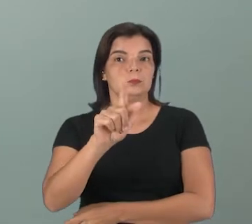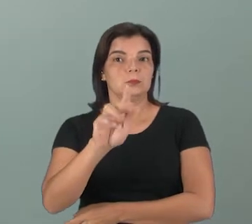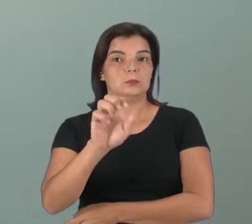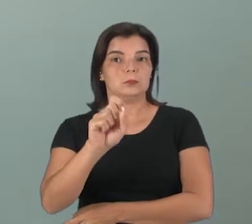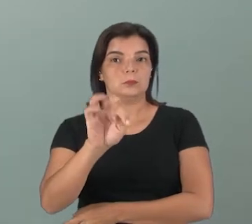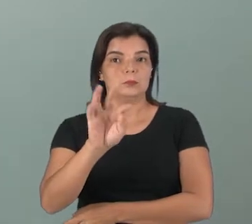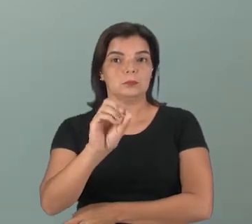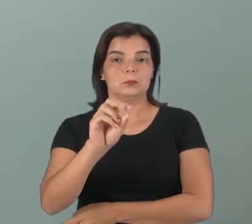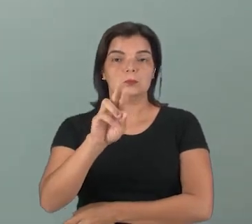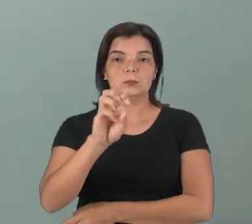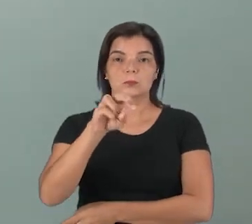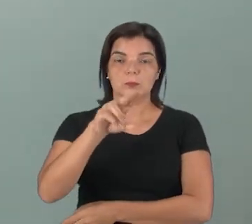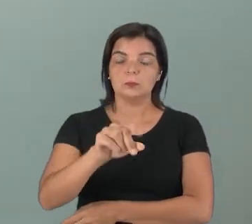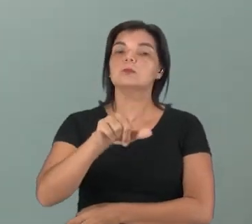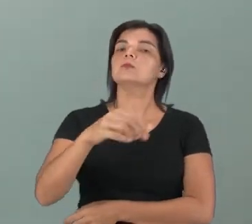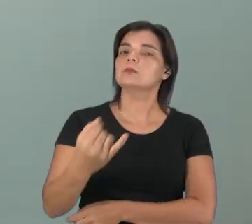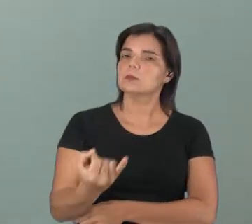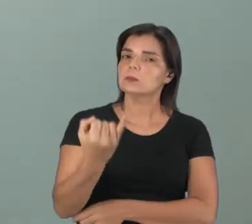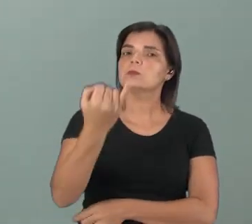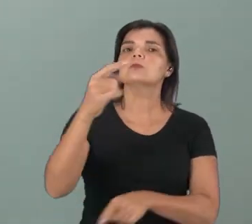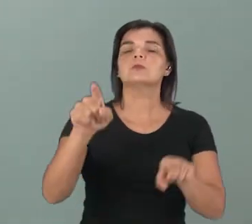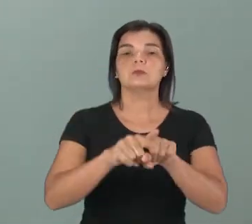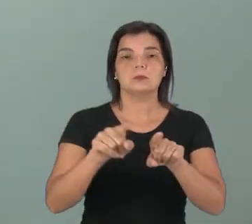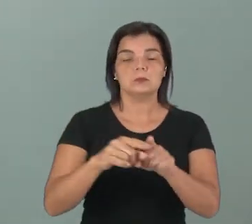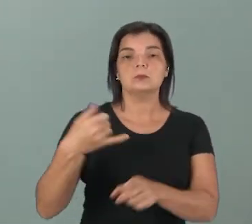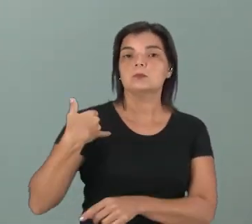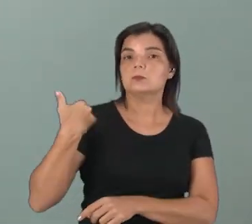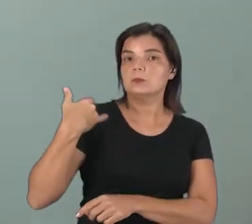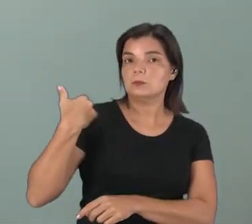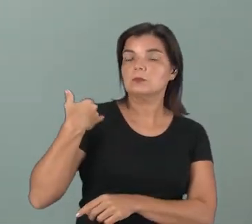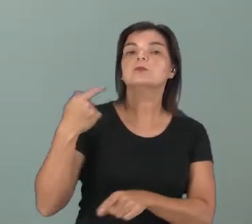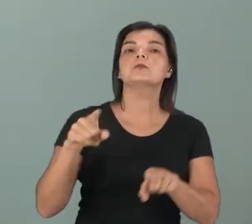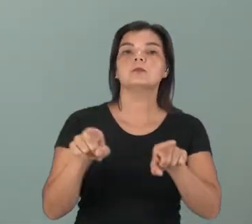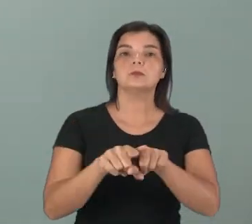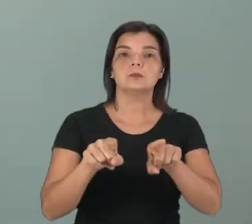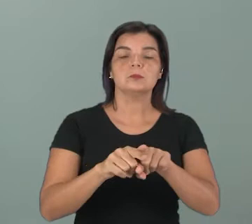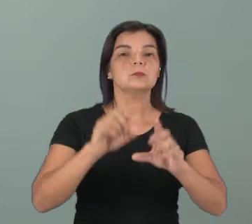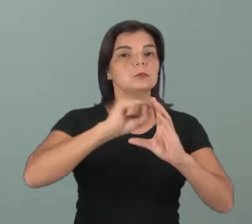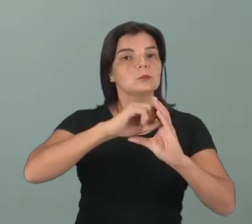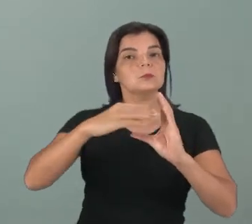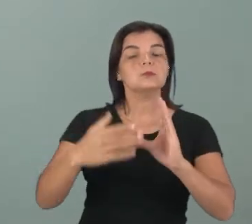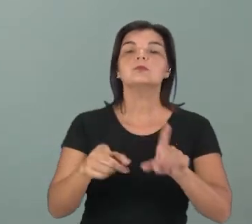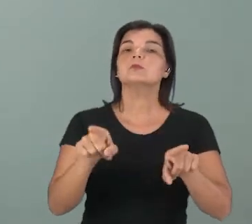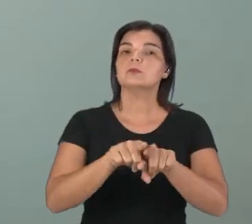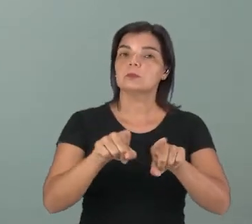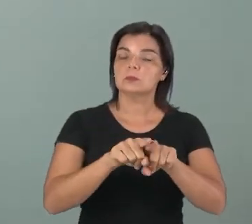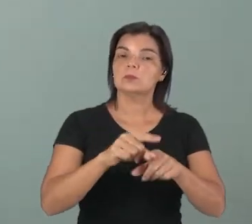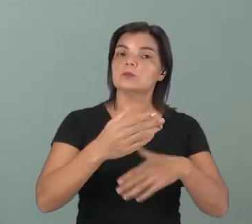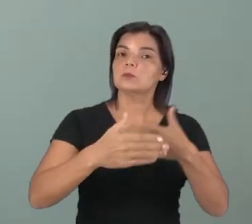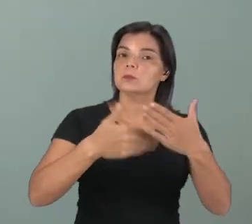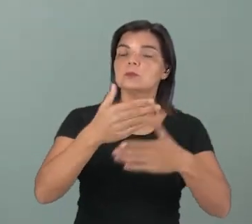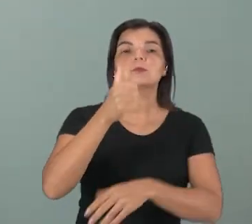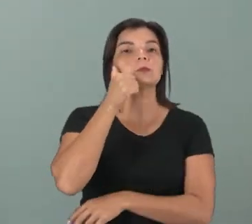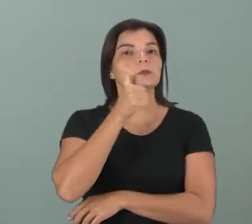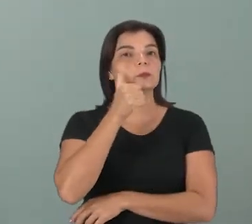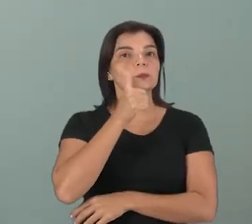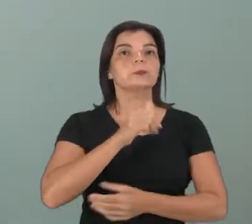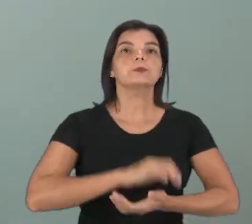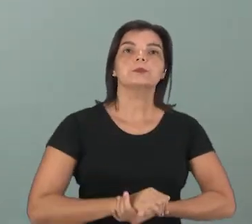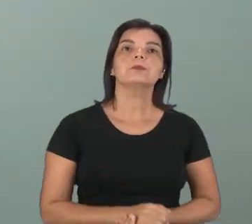importantes até para caracterizar depois, quando chega lá na idade da puberdade, as características sexuais secundárias